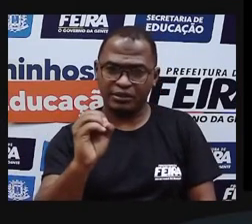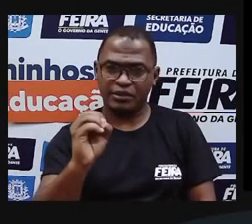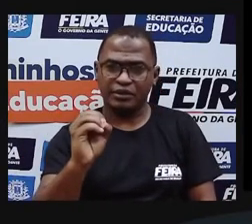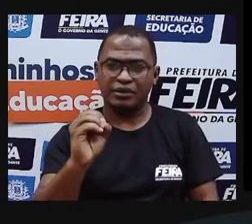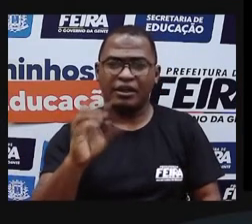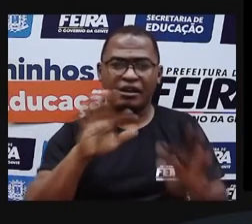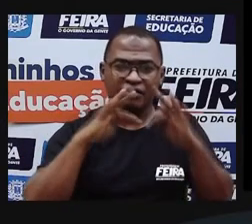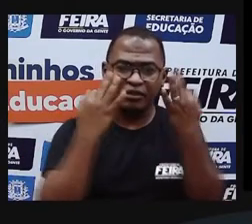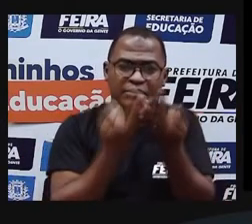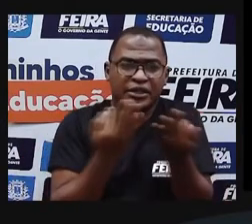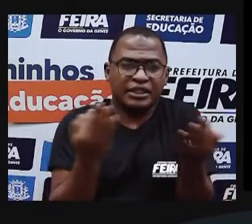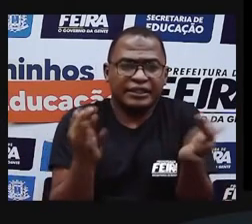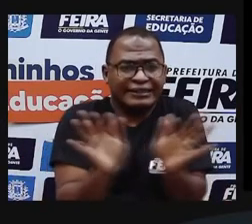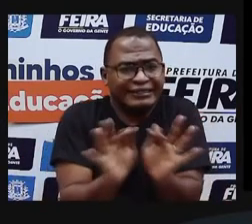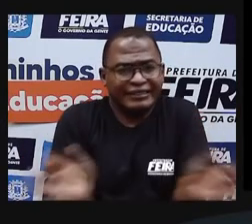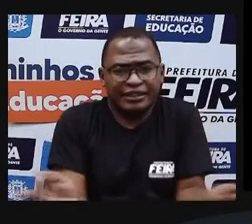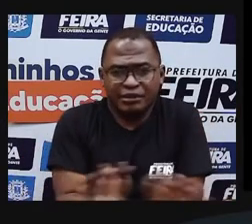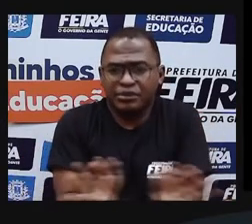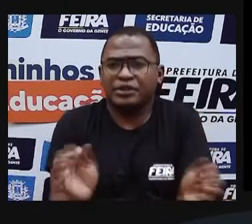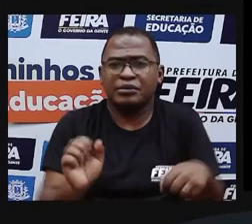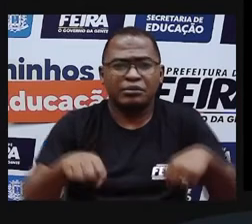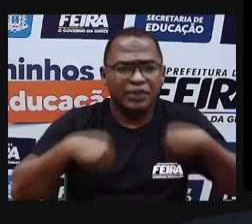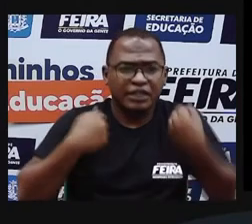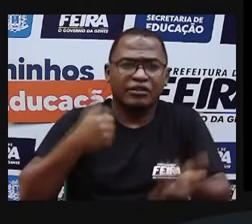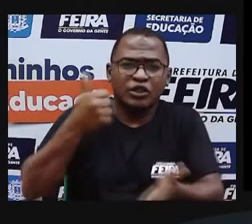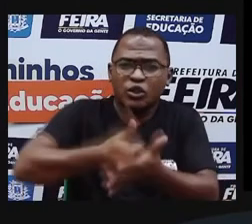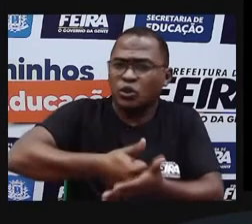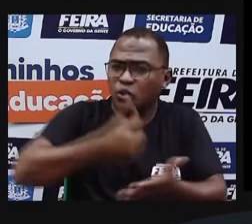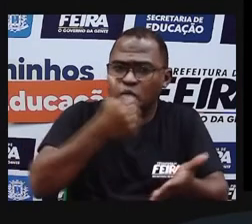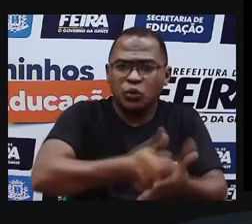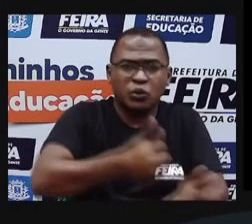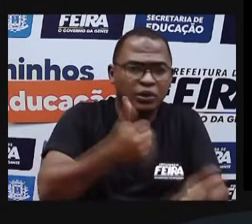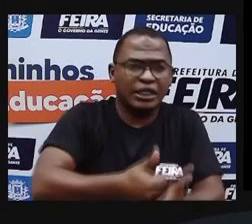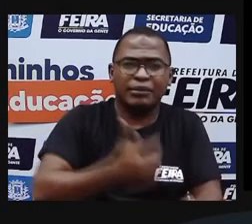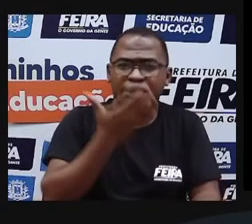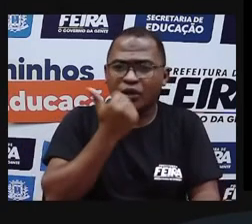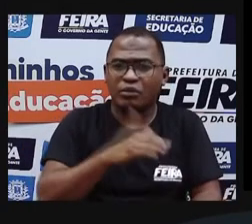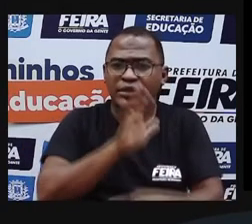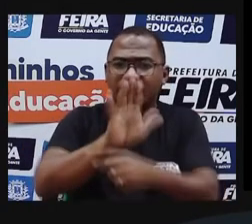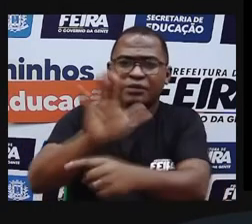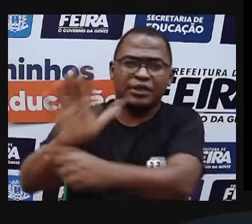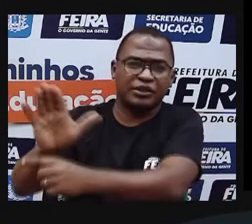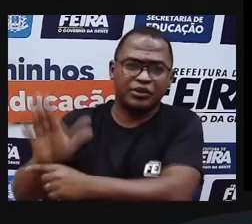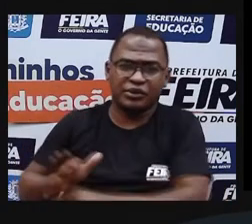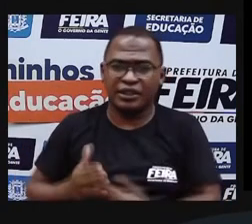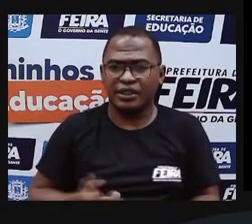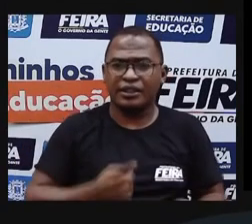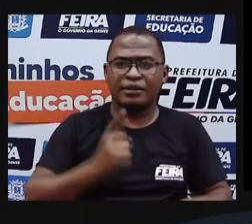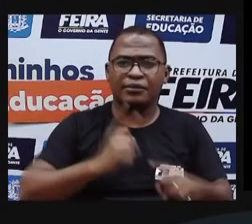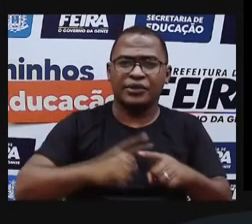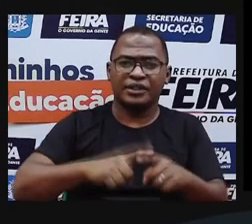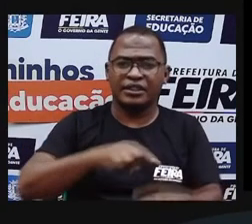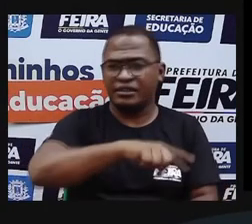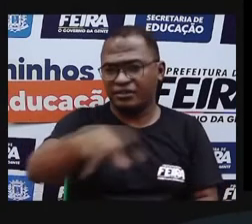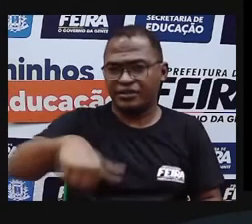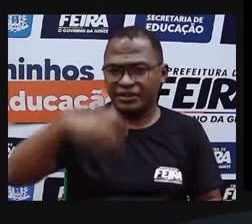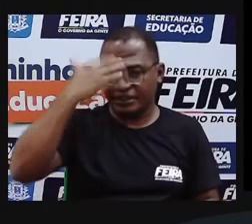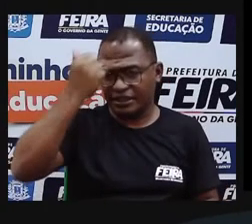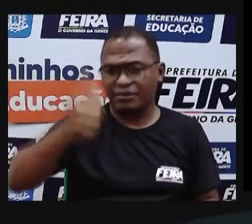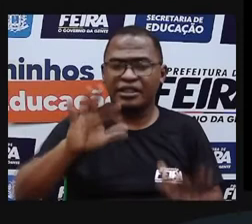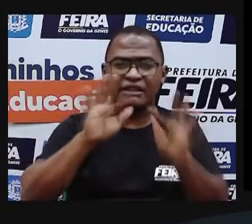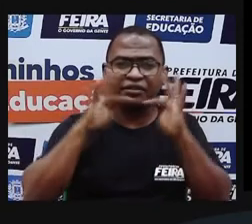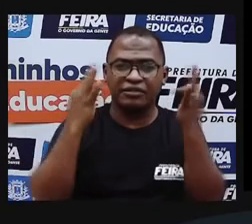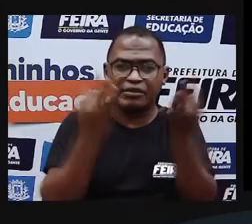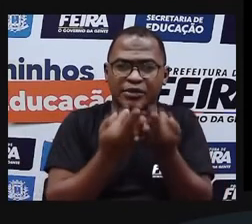lavradores, precisava lutar pelo sustento da família, precisava ajudar, porque vocês sabem, nas famílias muito humildes,